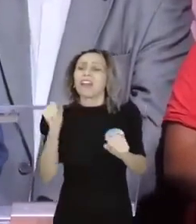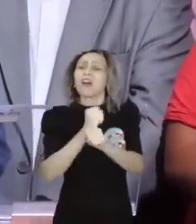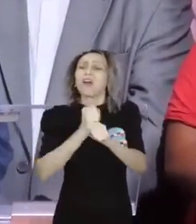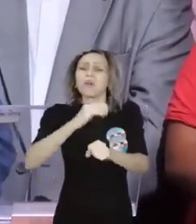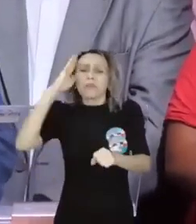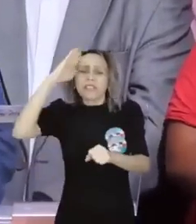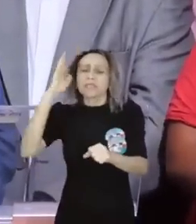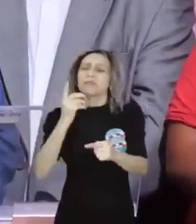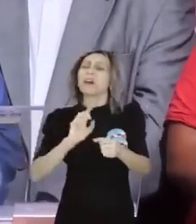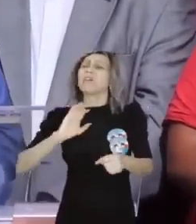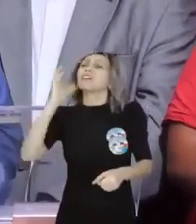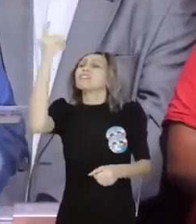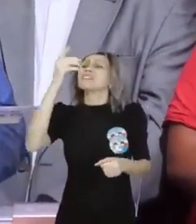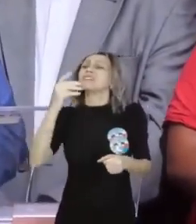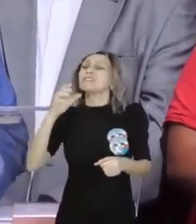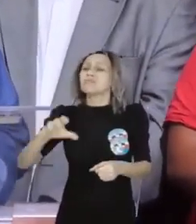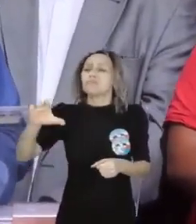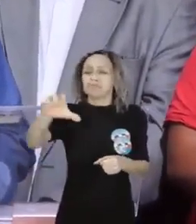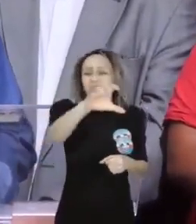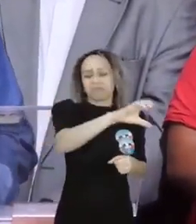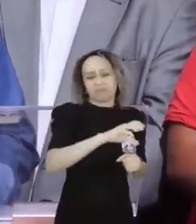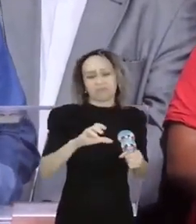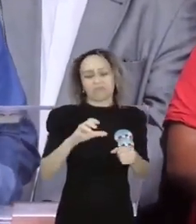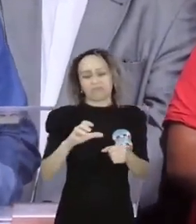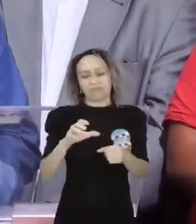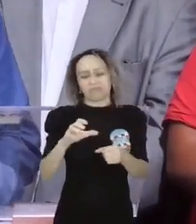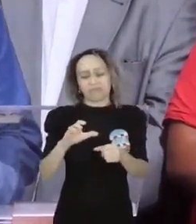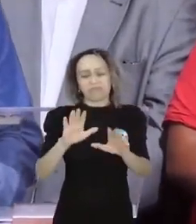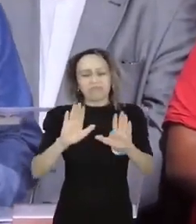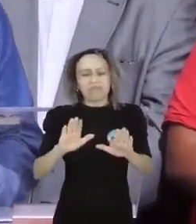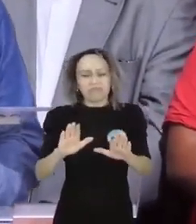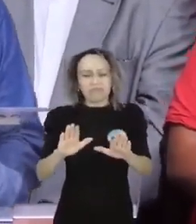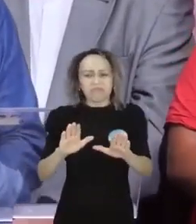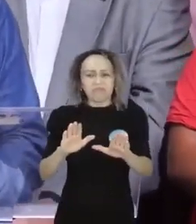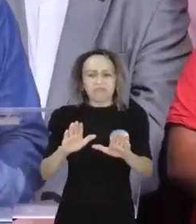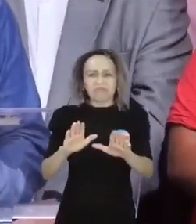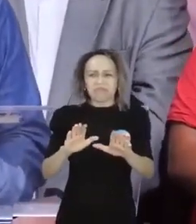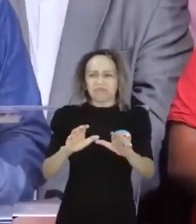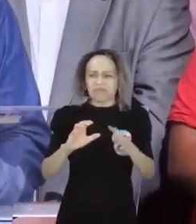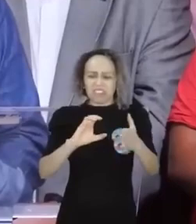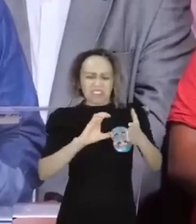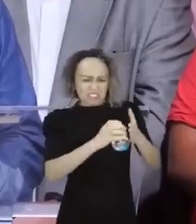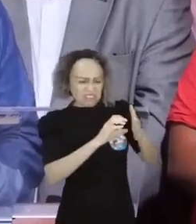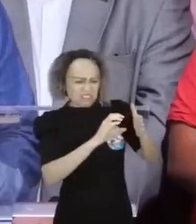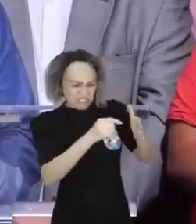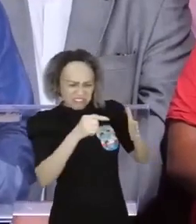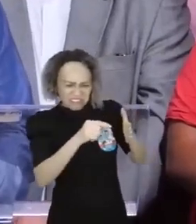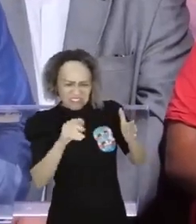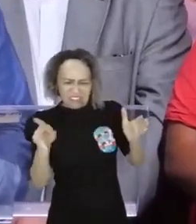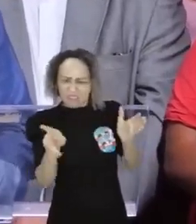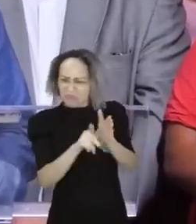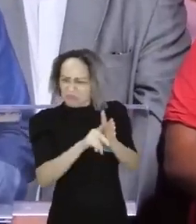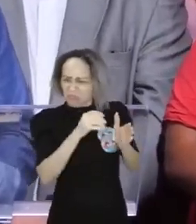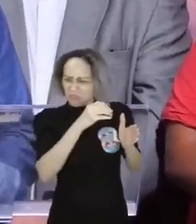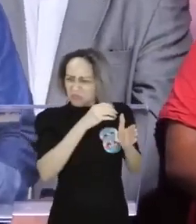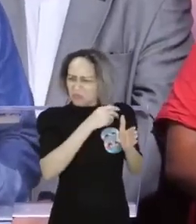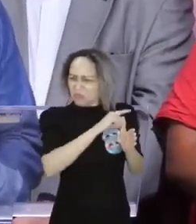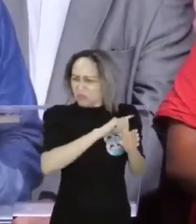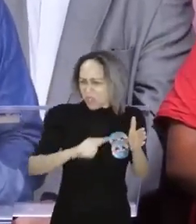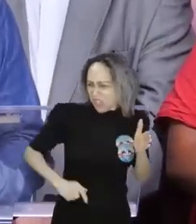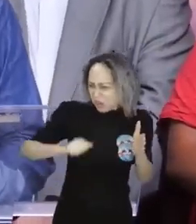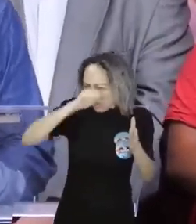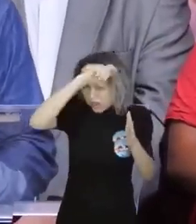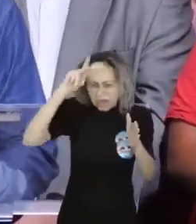cada população. Não interessa o partido ao qual pertence o governador e o prefeito. Nosso